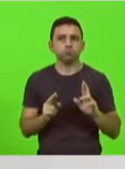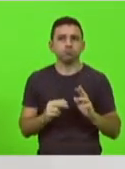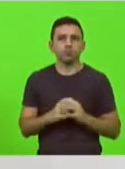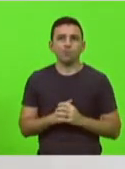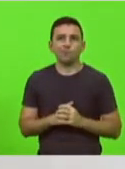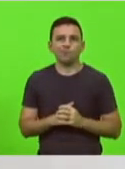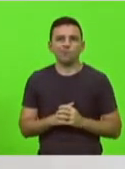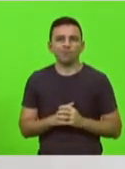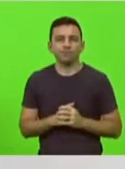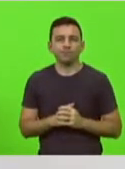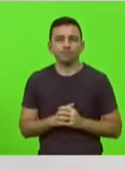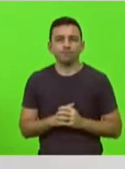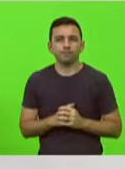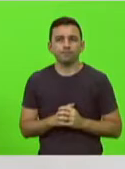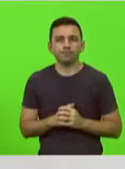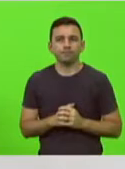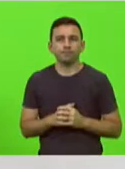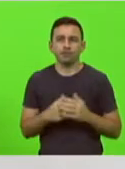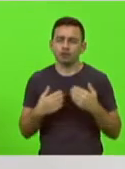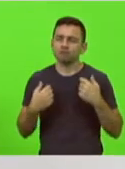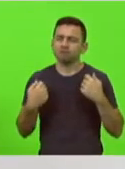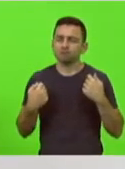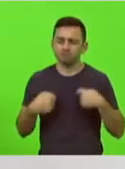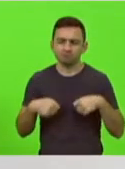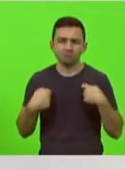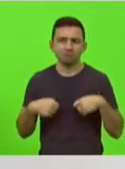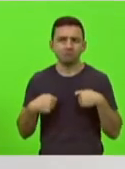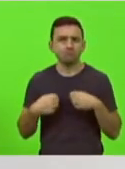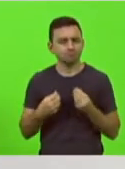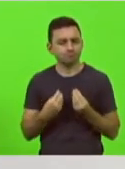de poder oportunizar